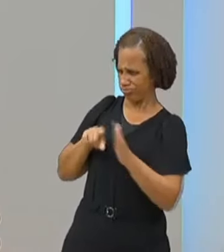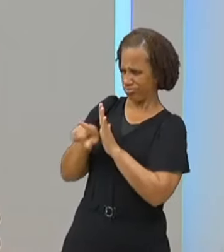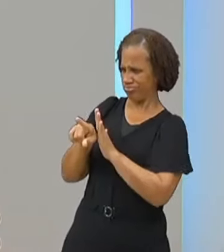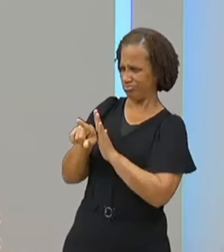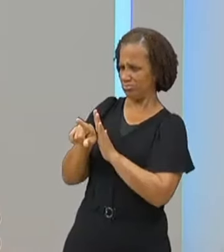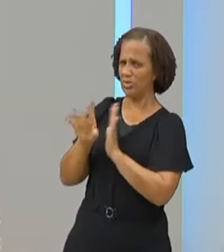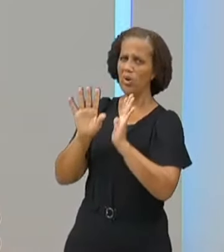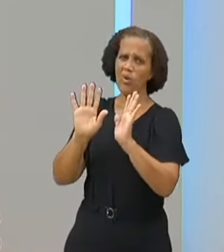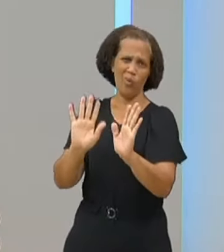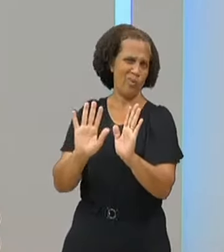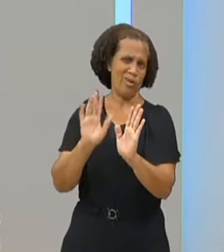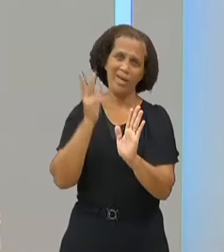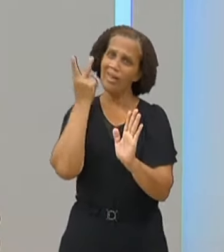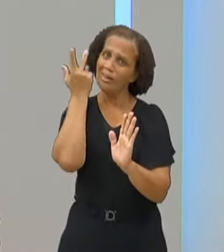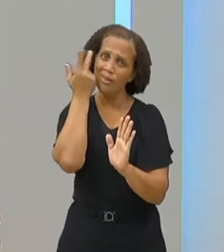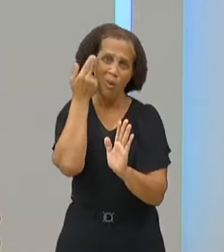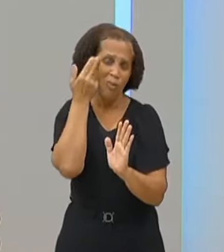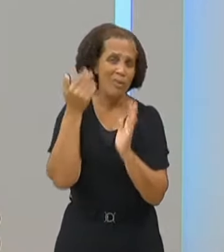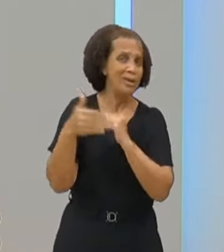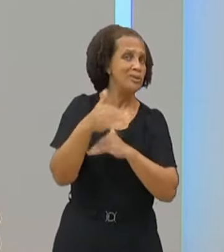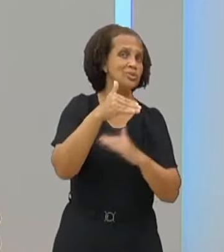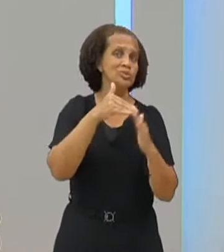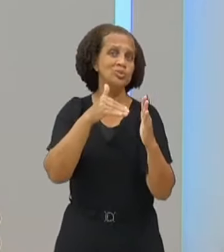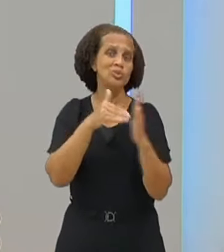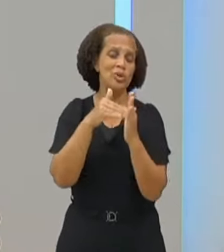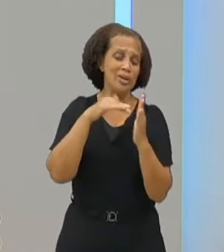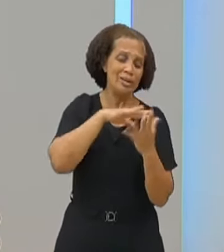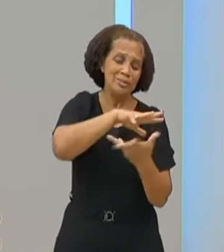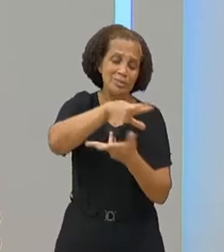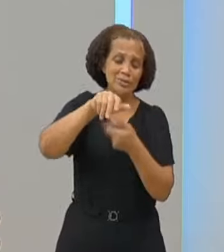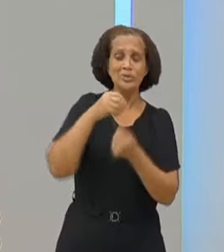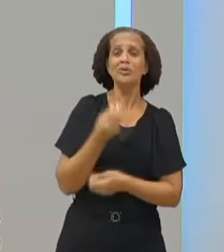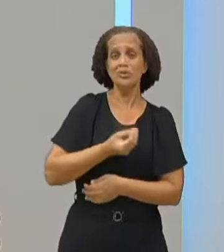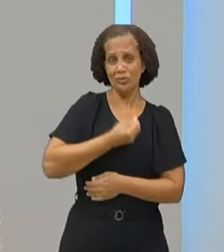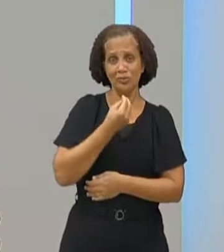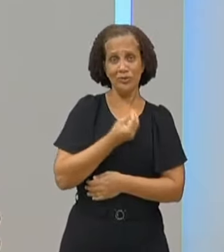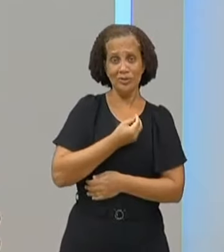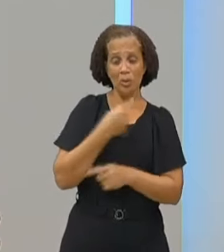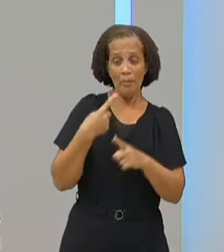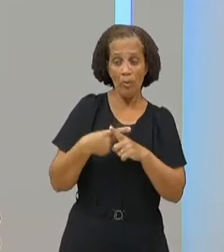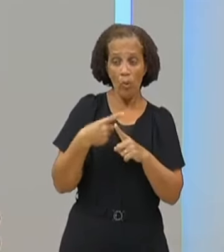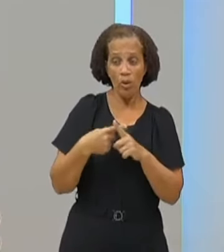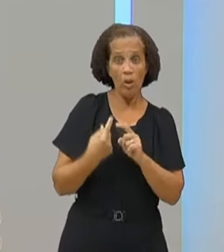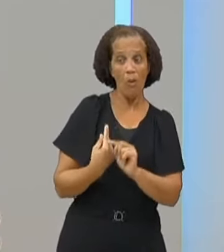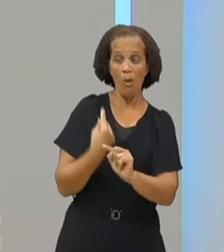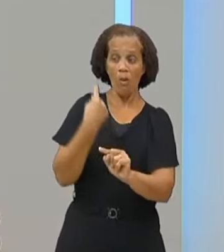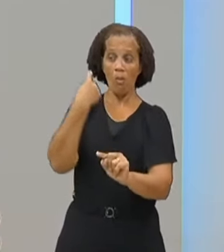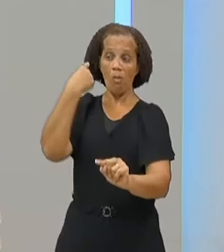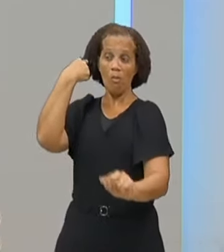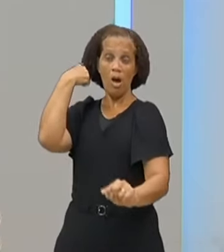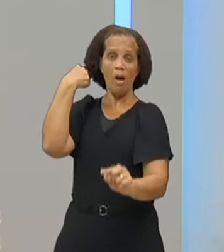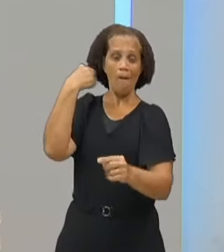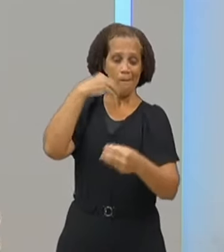algo normal a todos que estão neste mundo, porque desde que o pecado entrou,